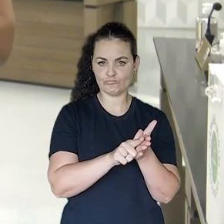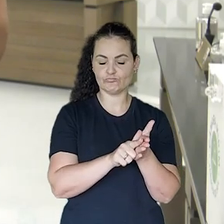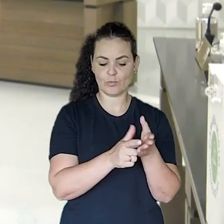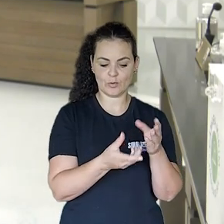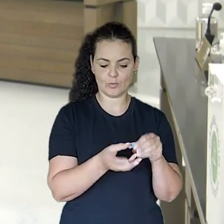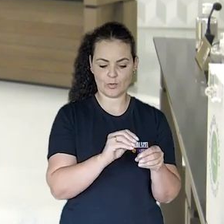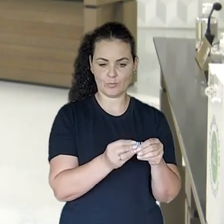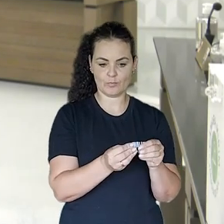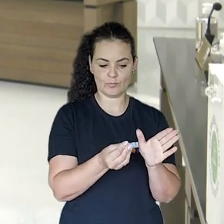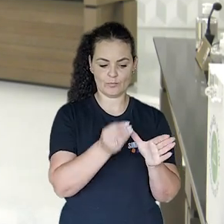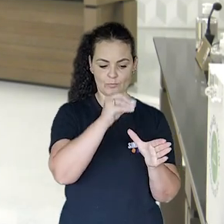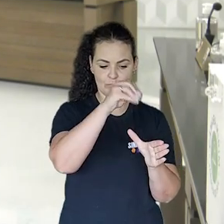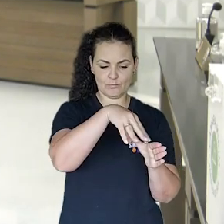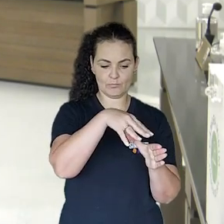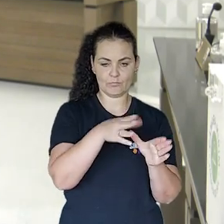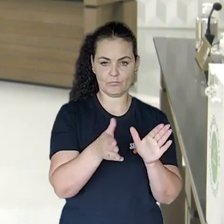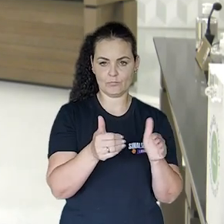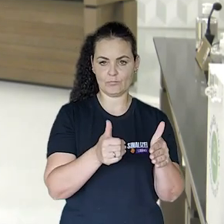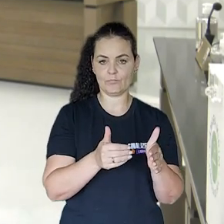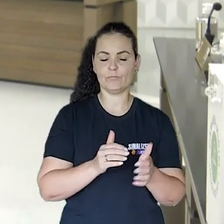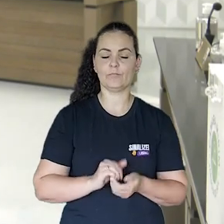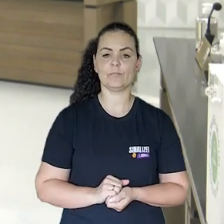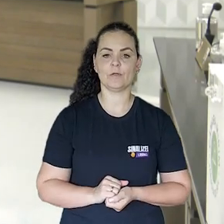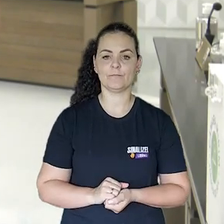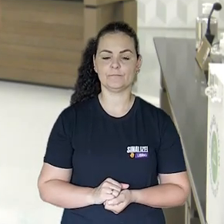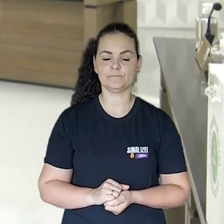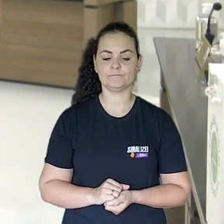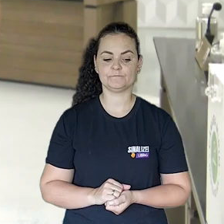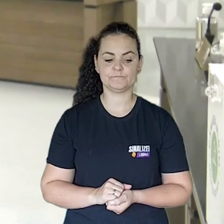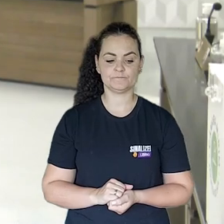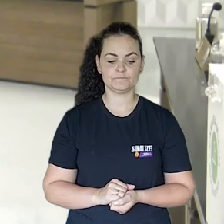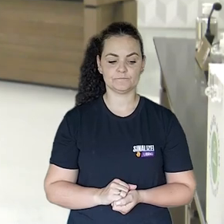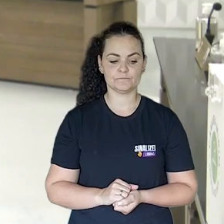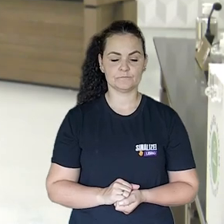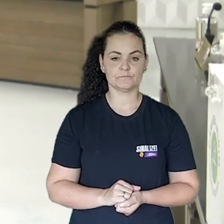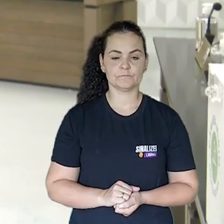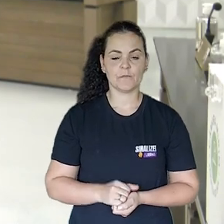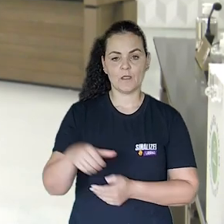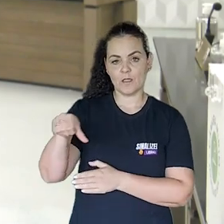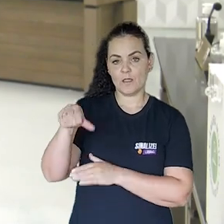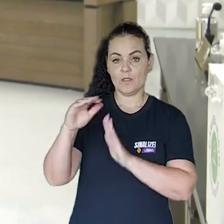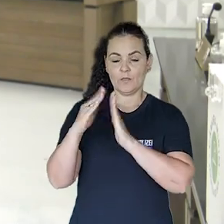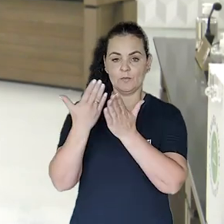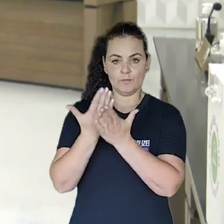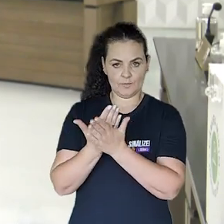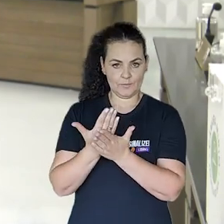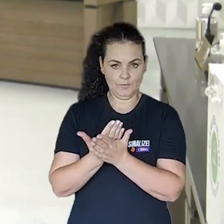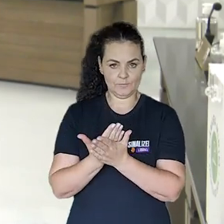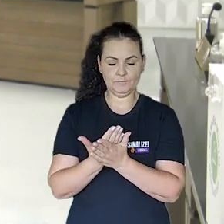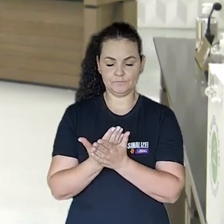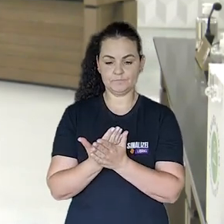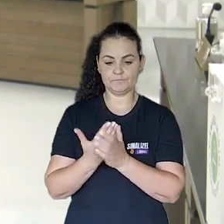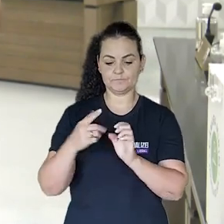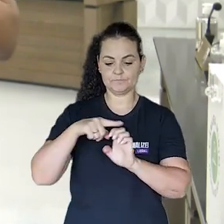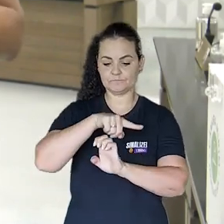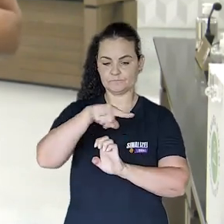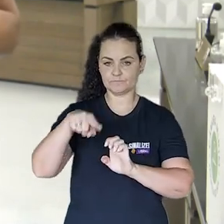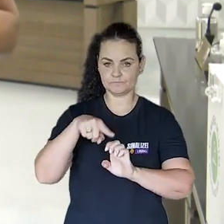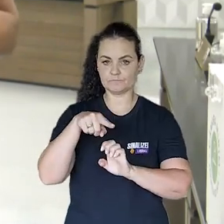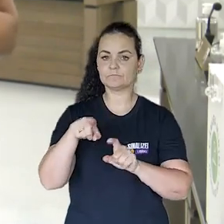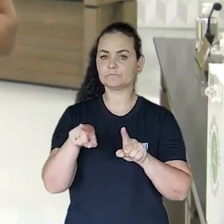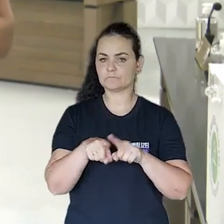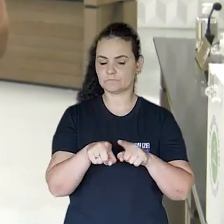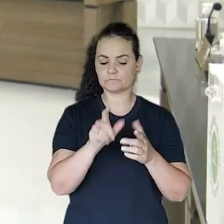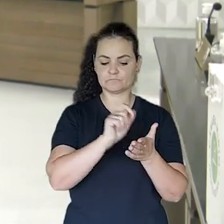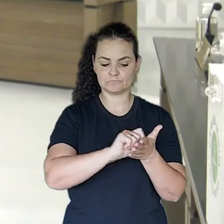E a nona escola, Santo Estevão. Então, estão aí as nove escolas da